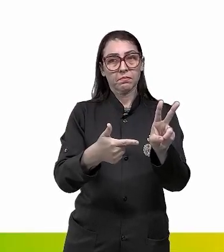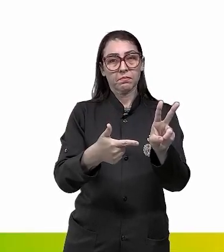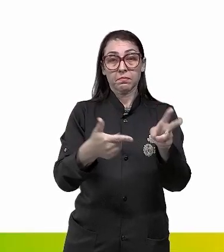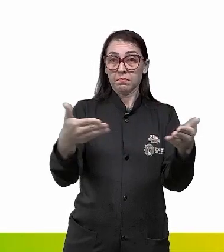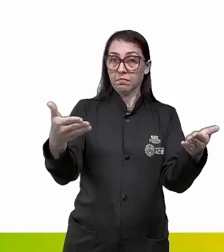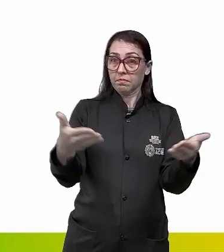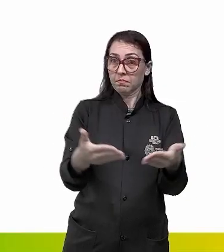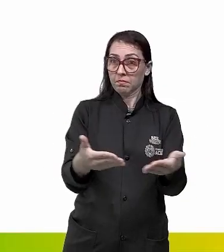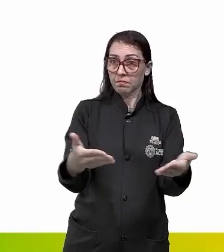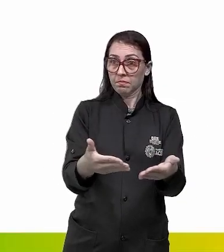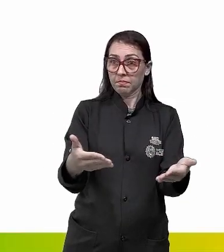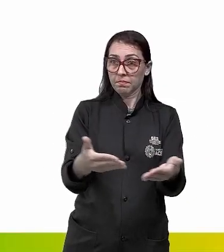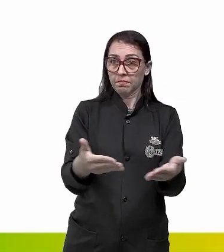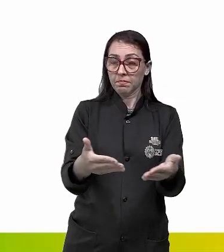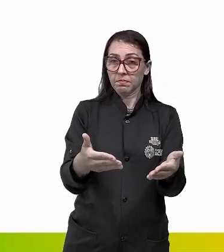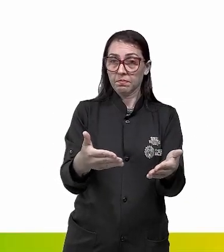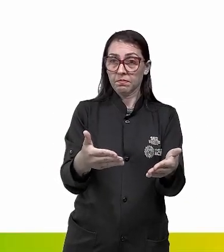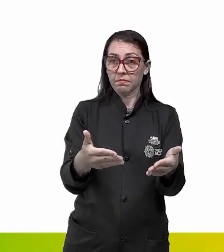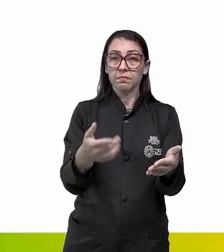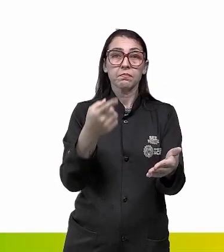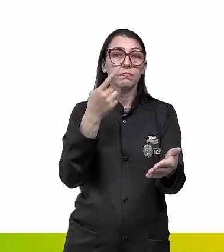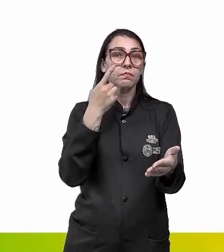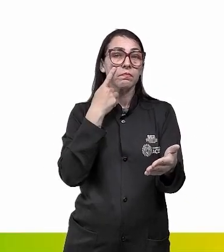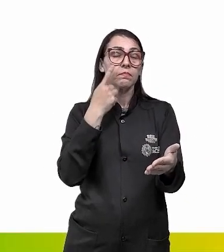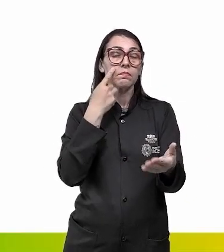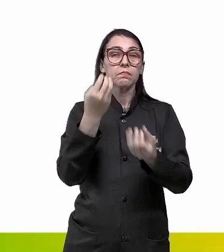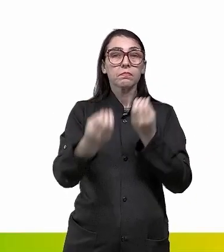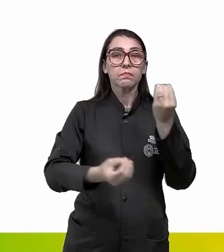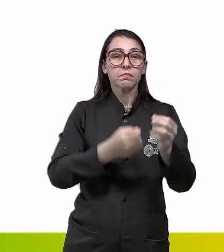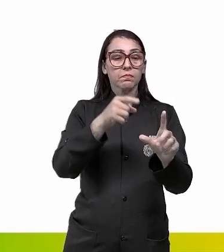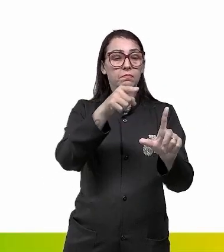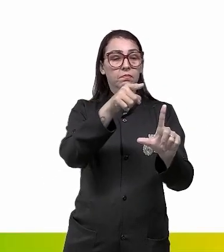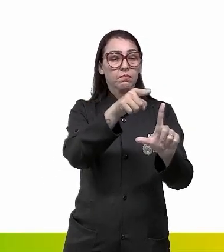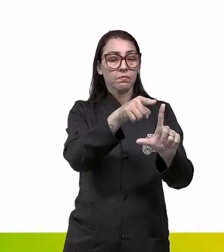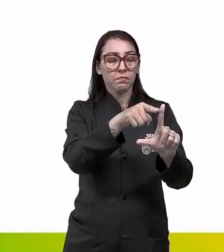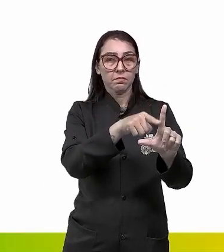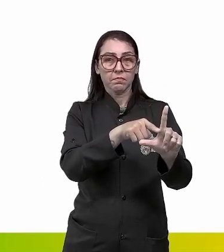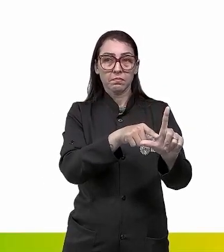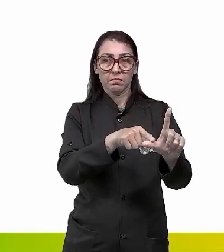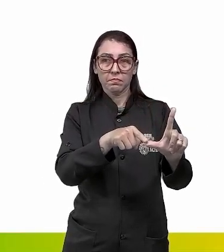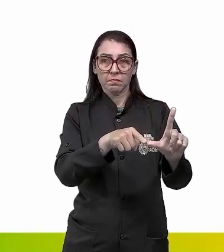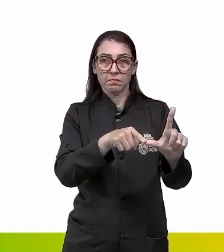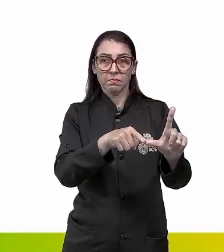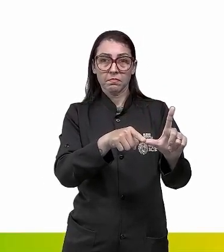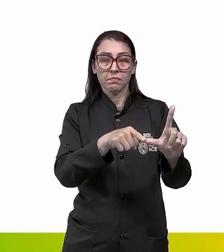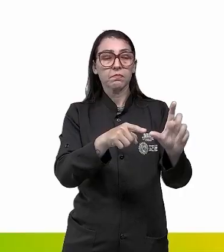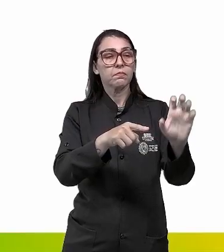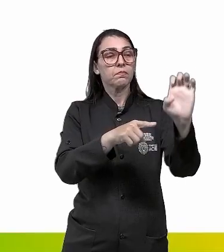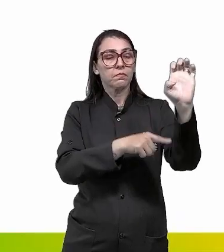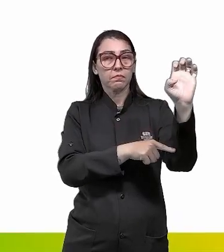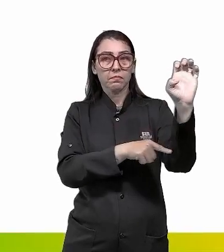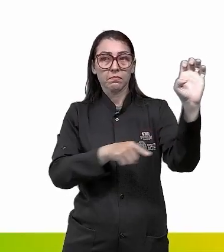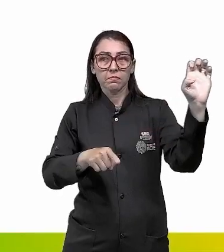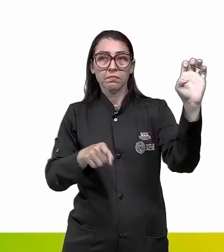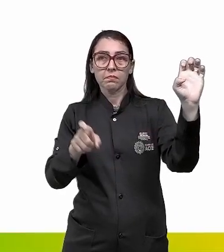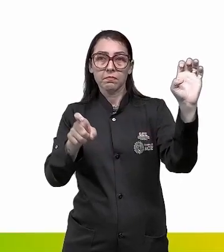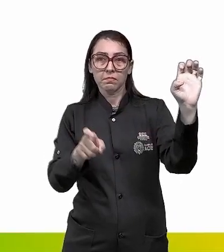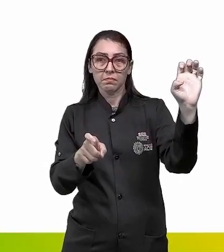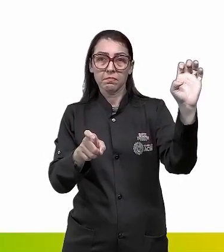Agora, vamos ver como é que constrói o gráfico da função quadrática.